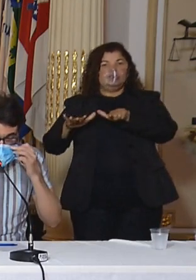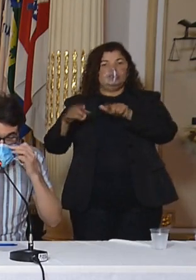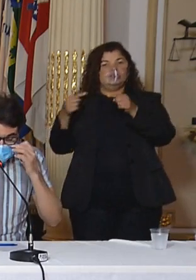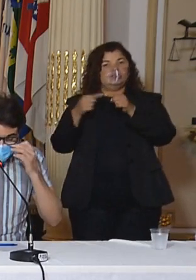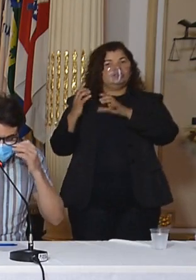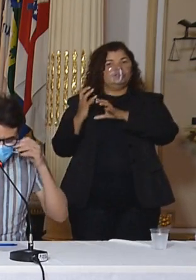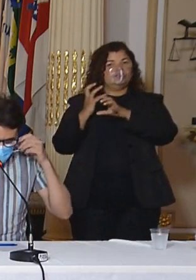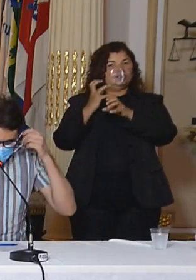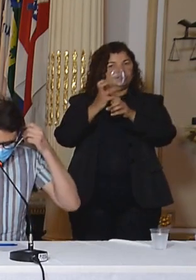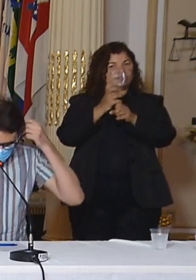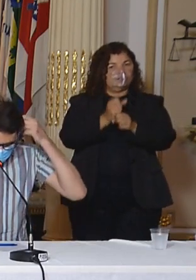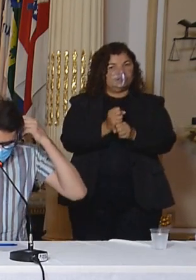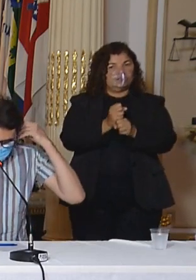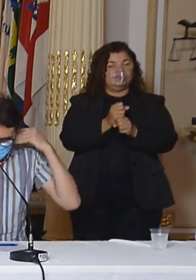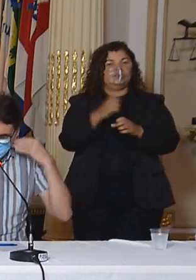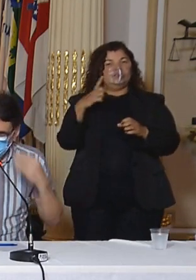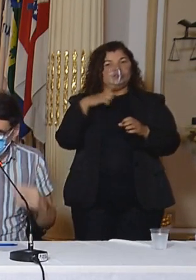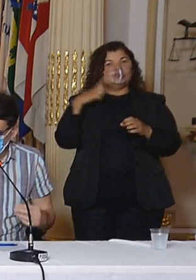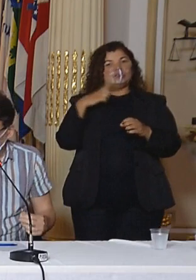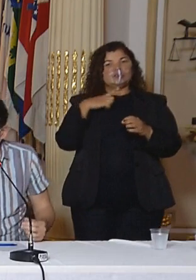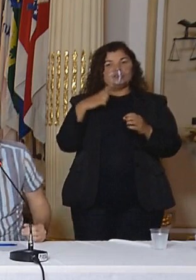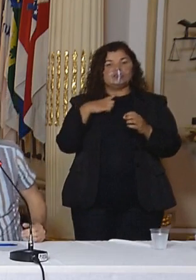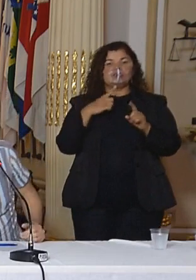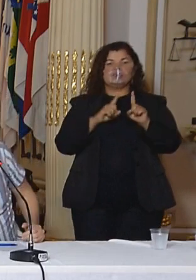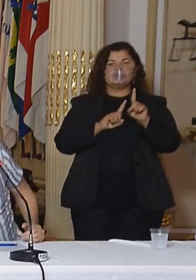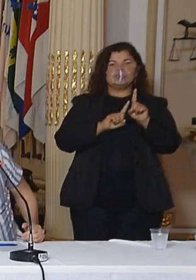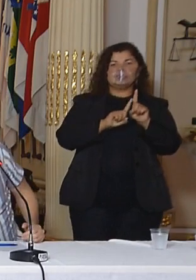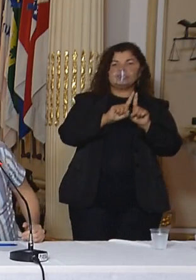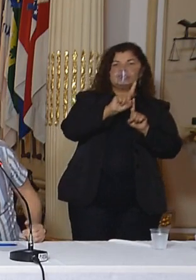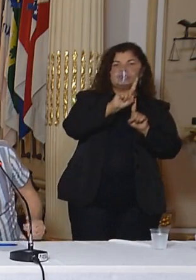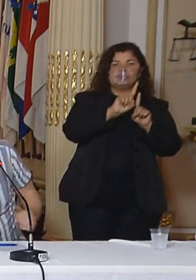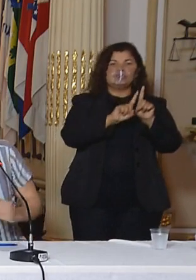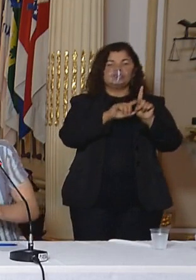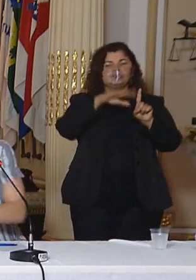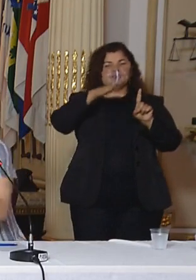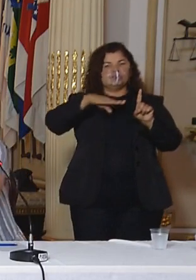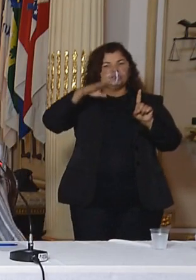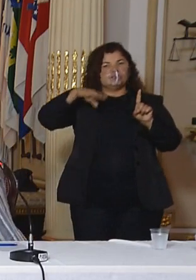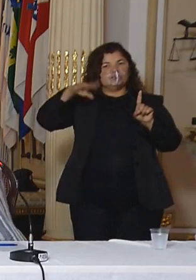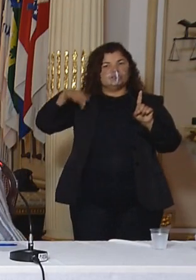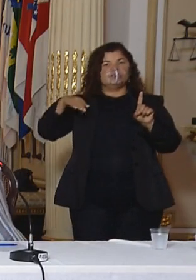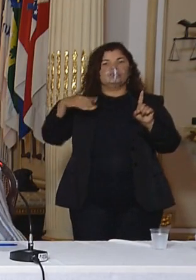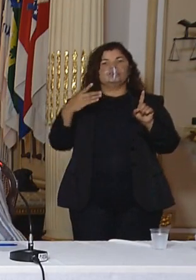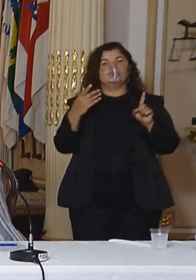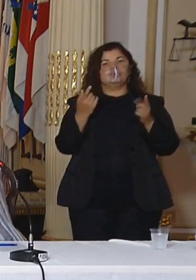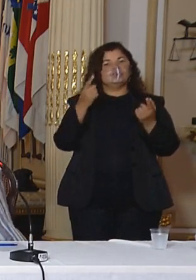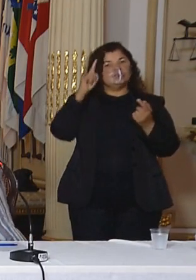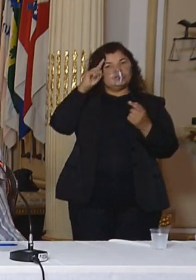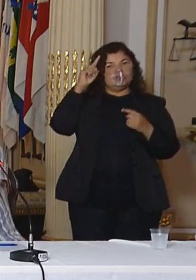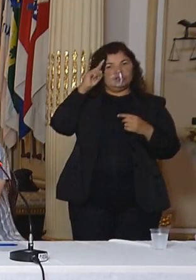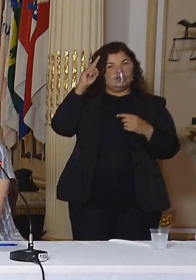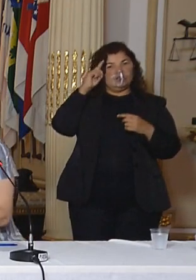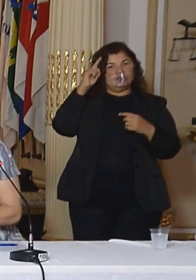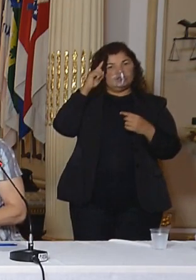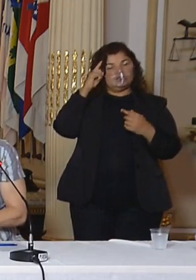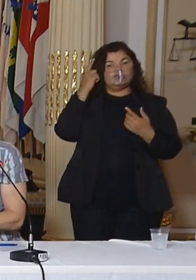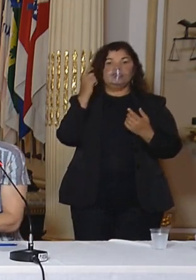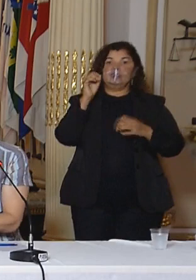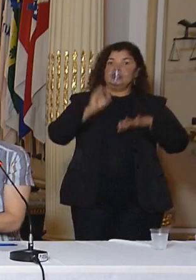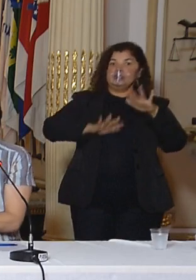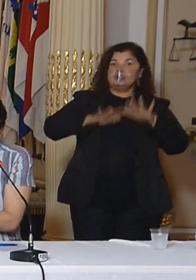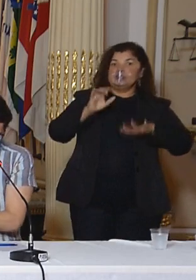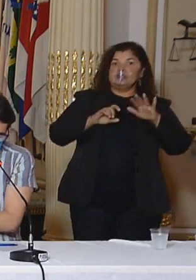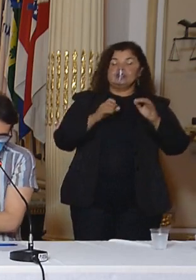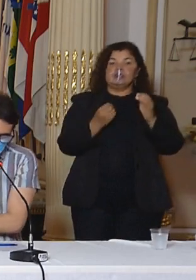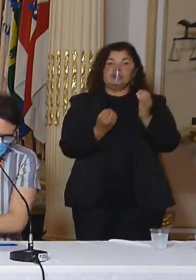gente tem um menor número de outliers, de desvios, né, diários, que por vezes acontecem. Você